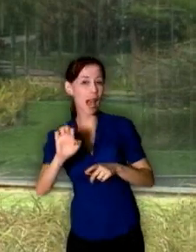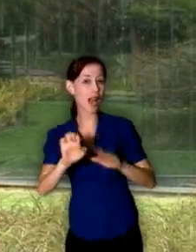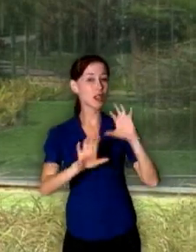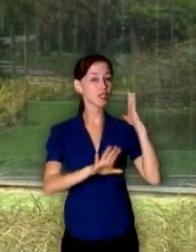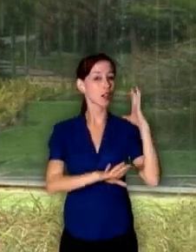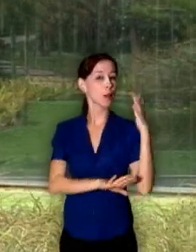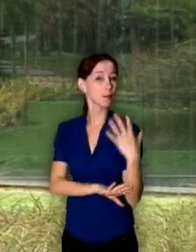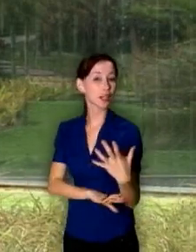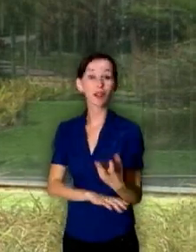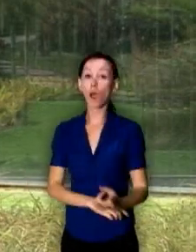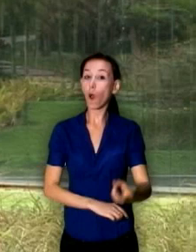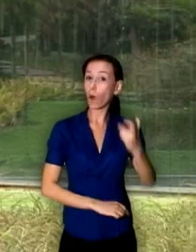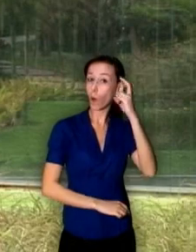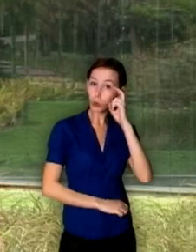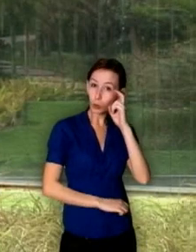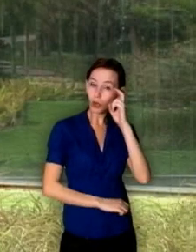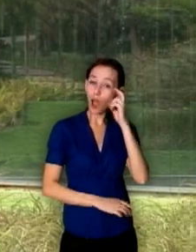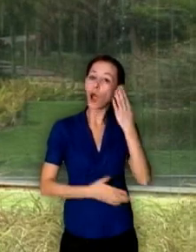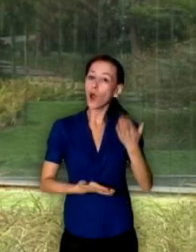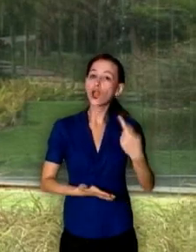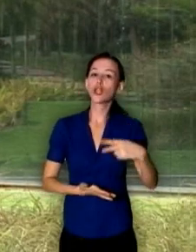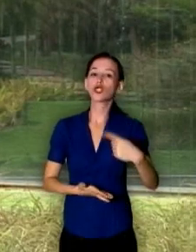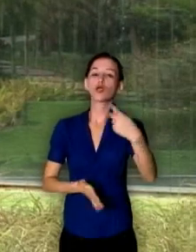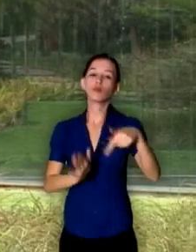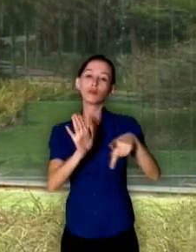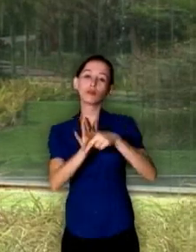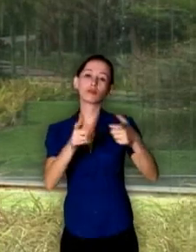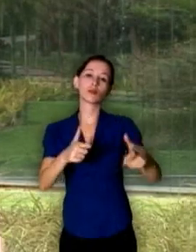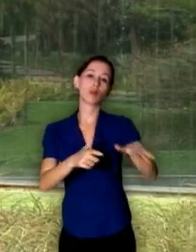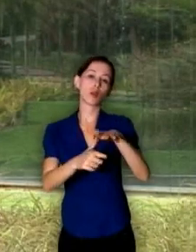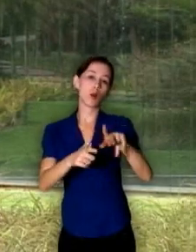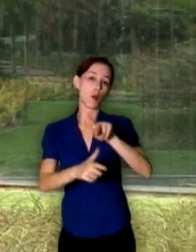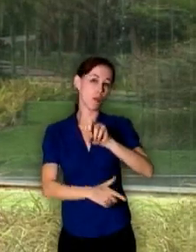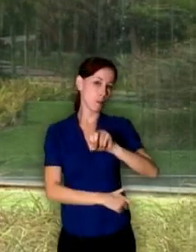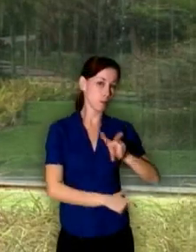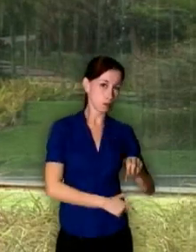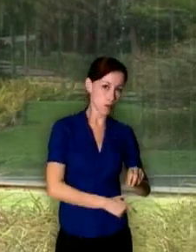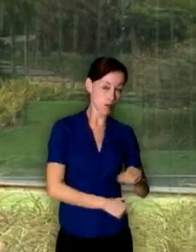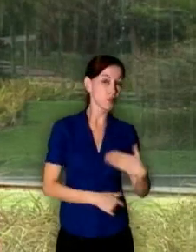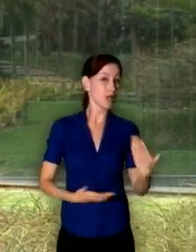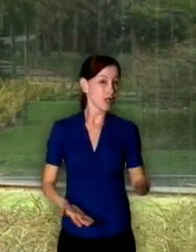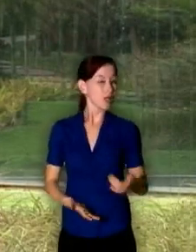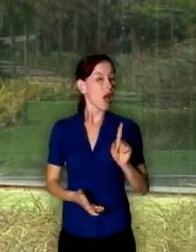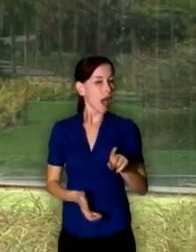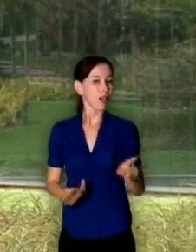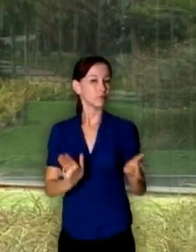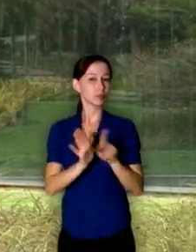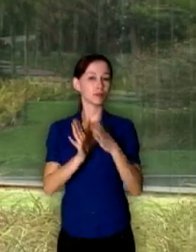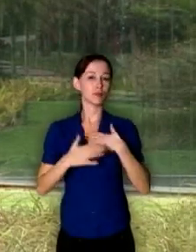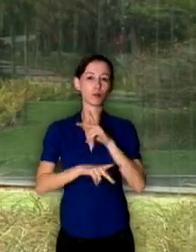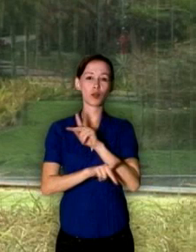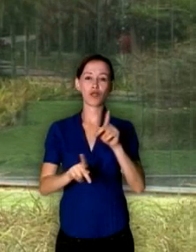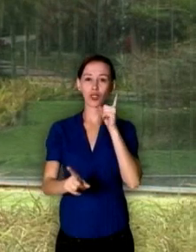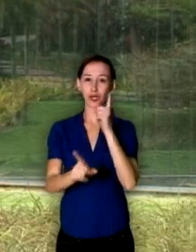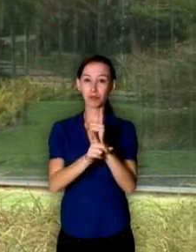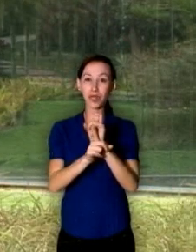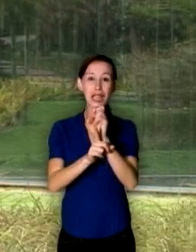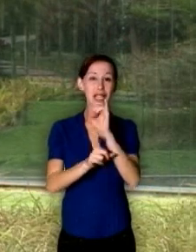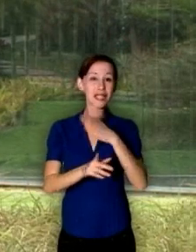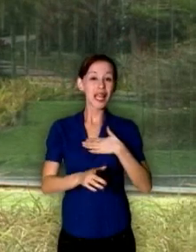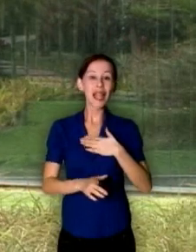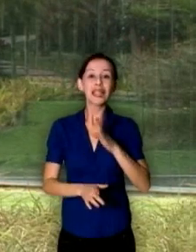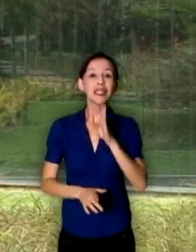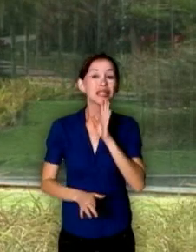ambiental, cultural de um determinado povo, eu acho que é a sua maior riqueza. Desconhecer essa